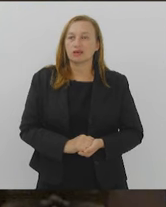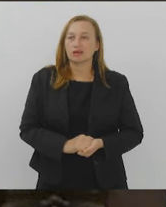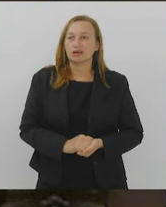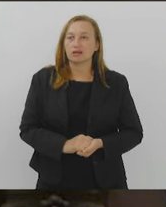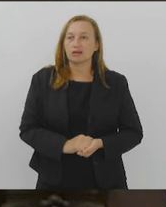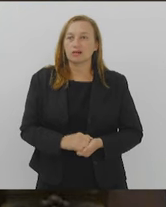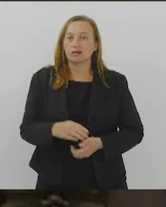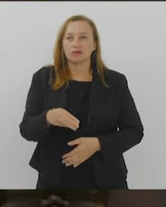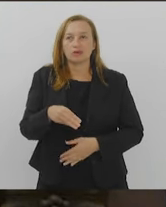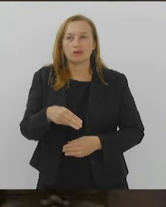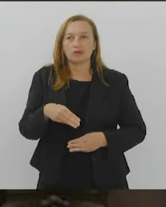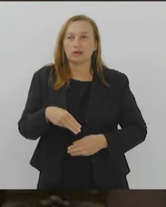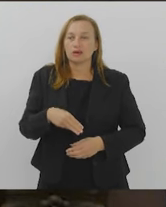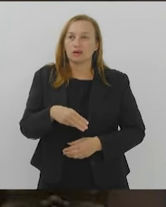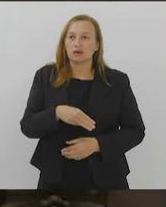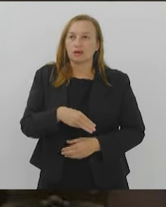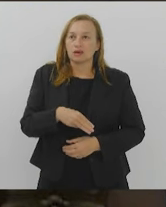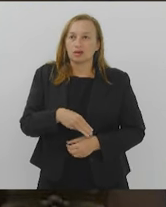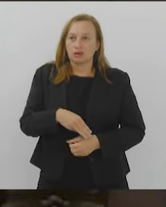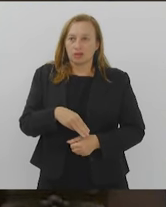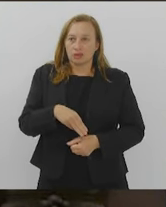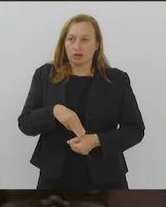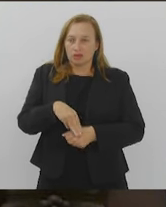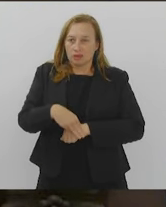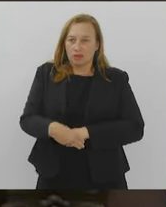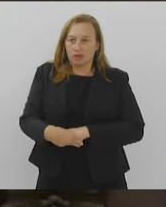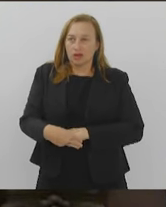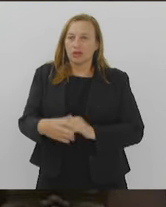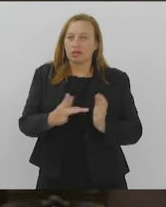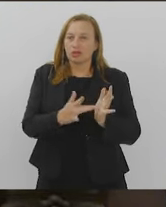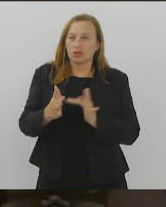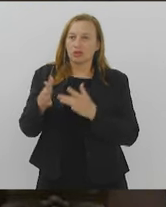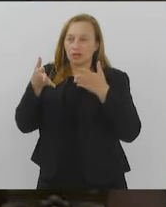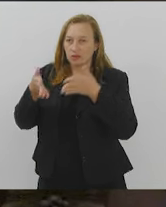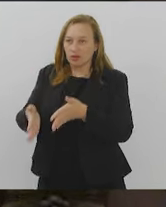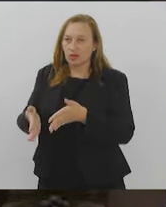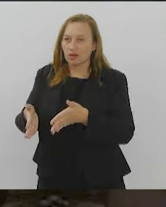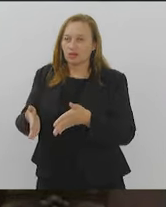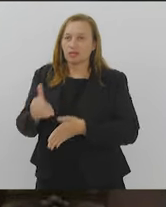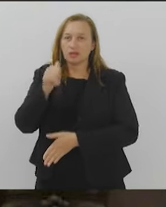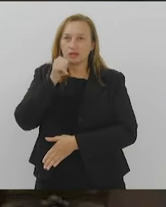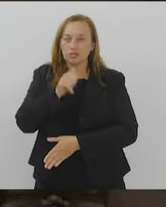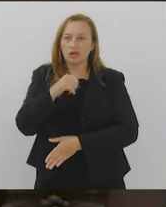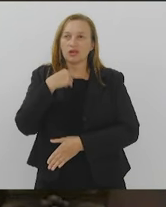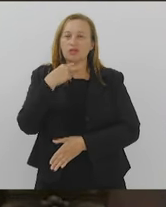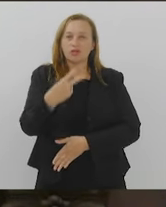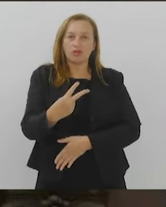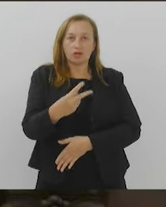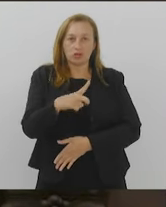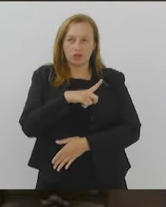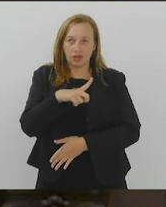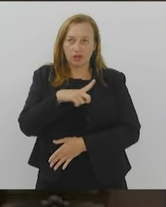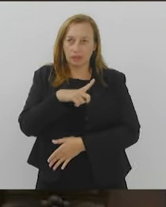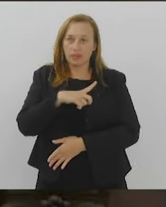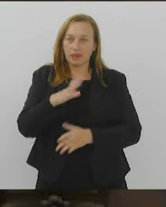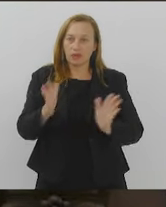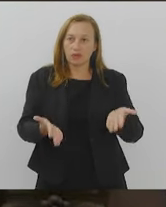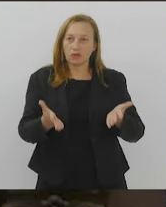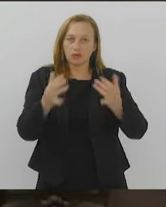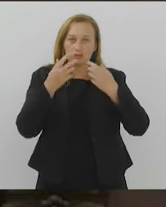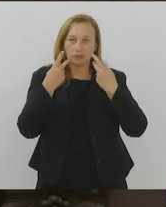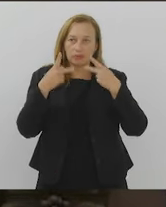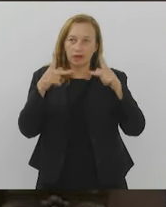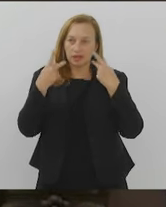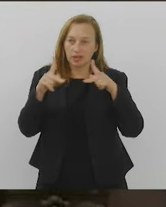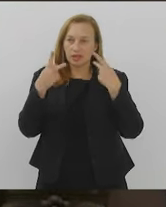de Jesus foi um ministério voltado para as mulheres. Jesus deu voz às mulheres e as mulheres estão hoje pregando. Que